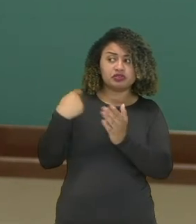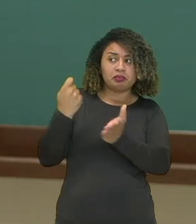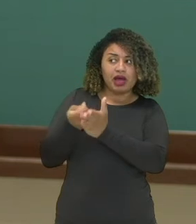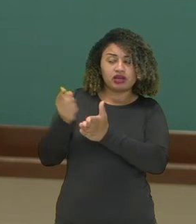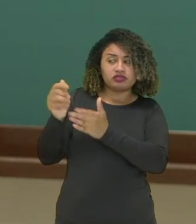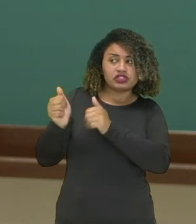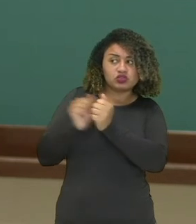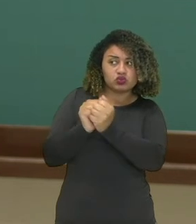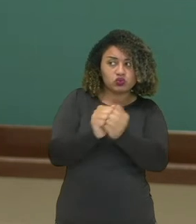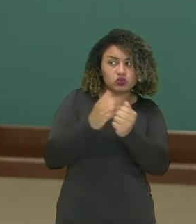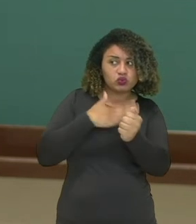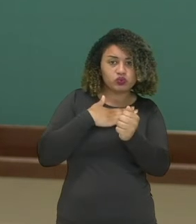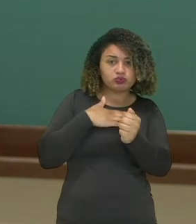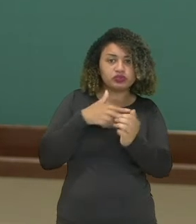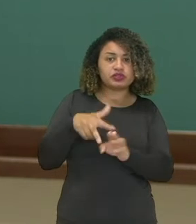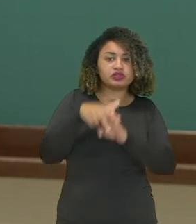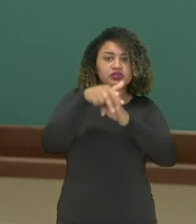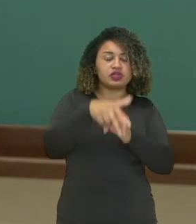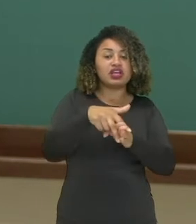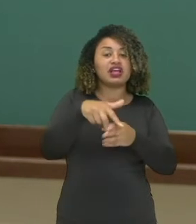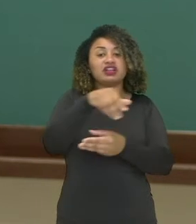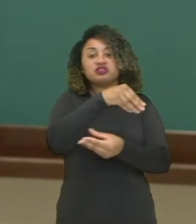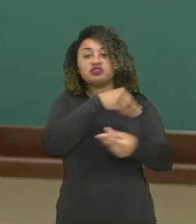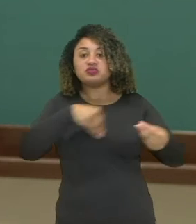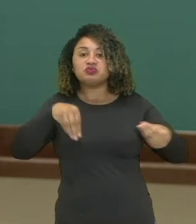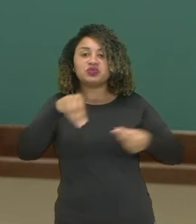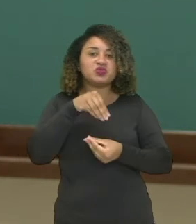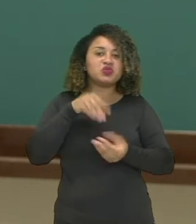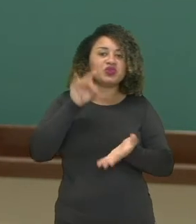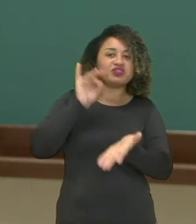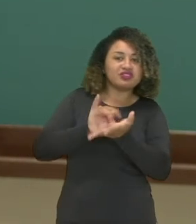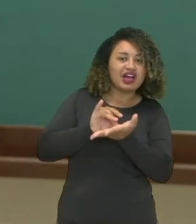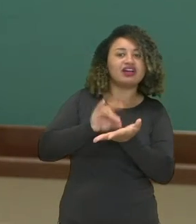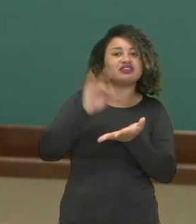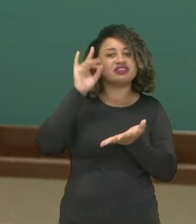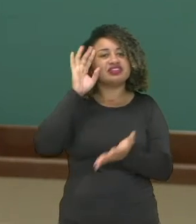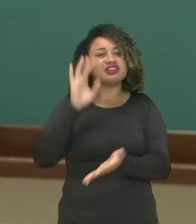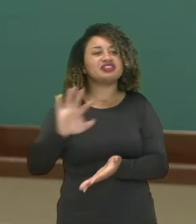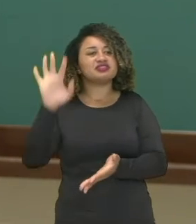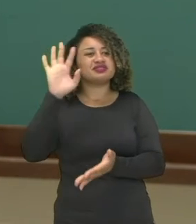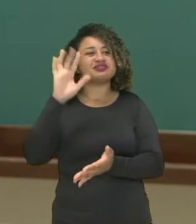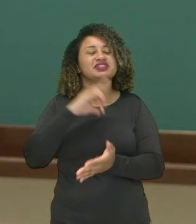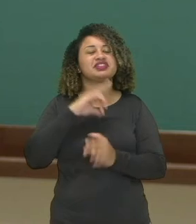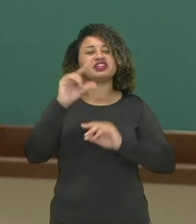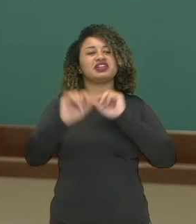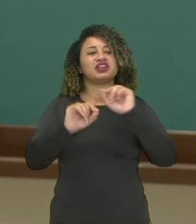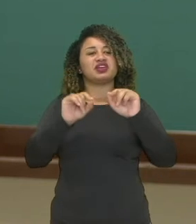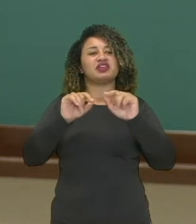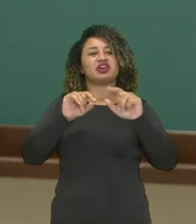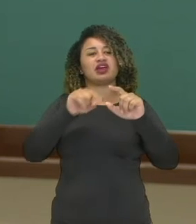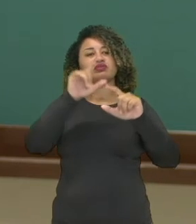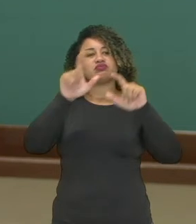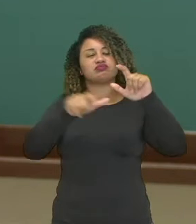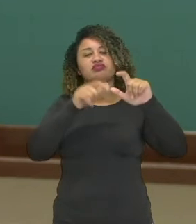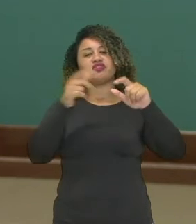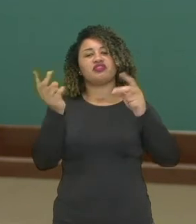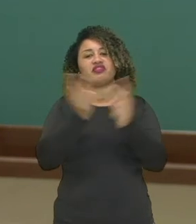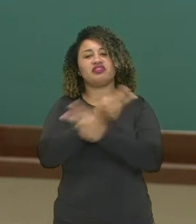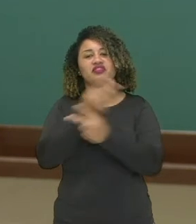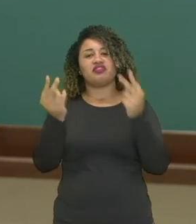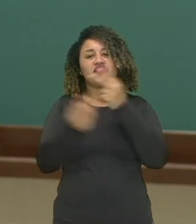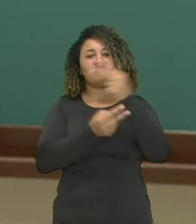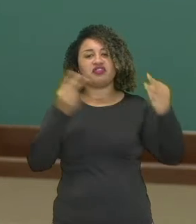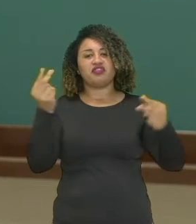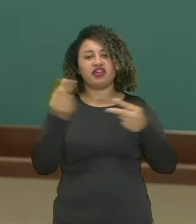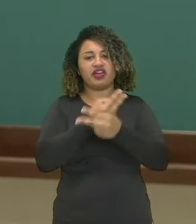ele misturou a realidade. E aqui tem, a gente sempre fala do moinho de ventos, porque para ele o